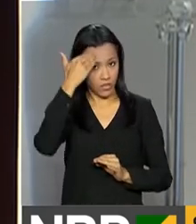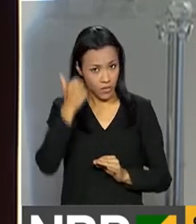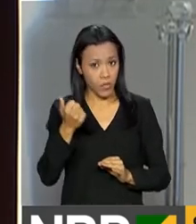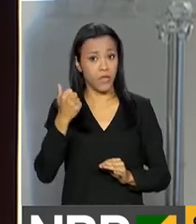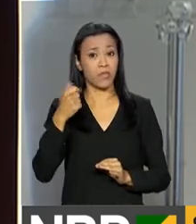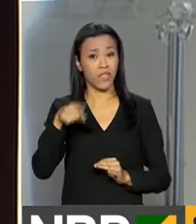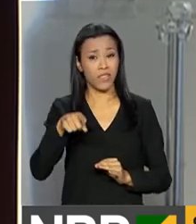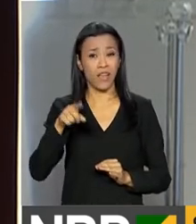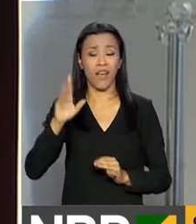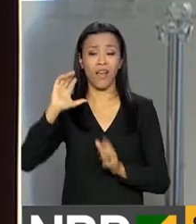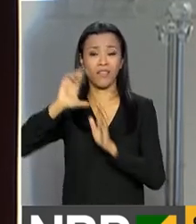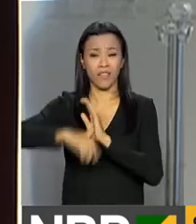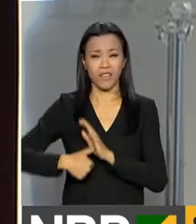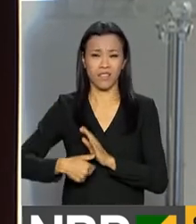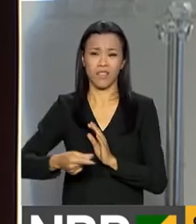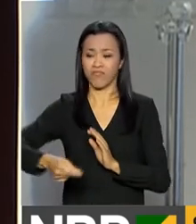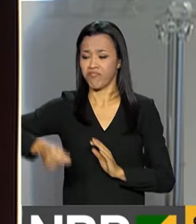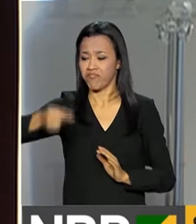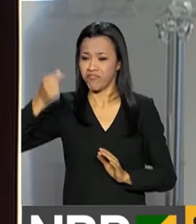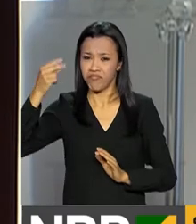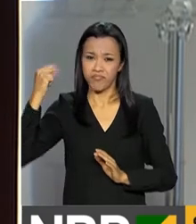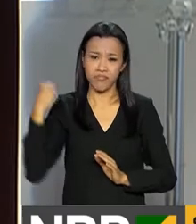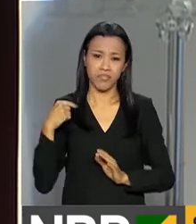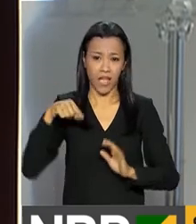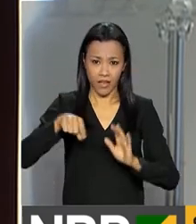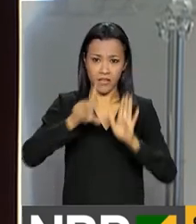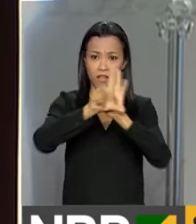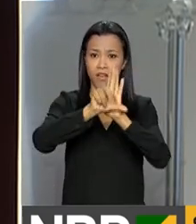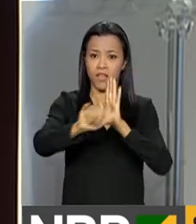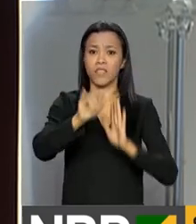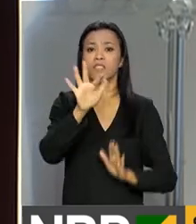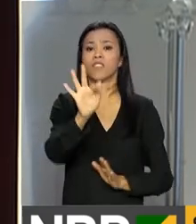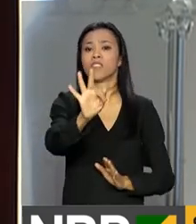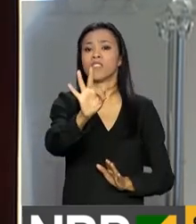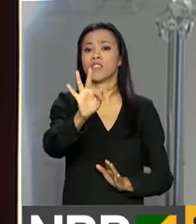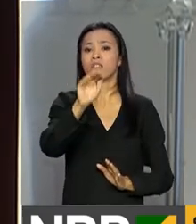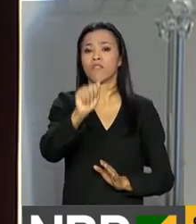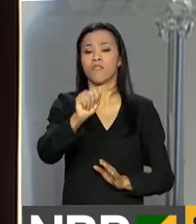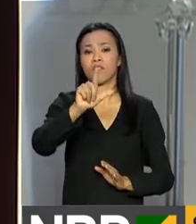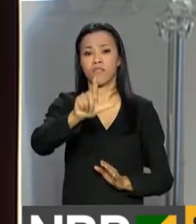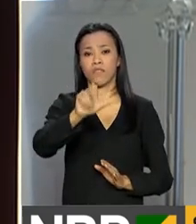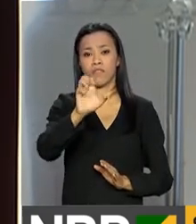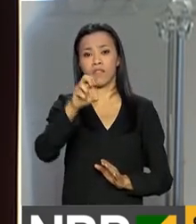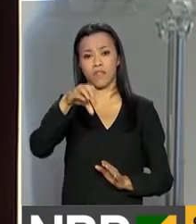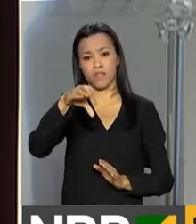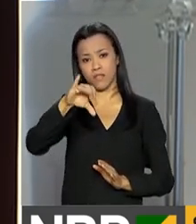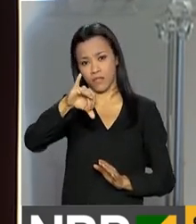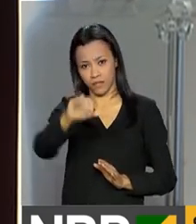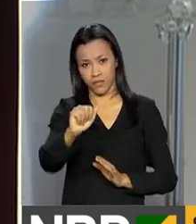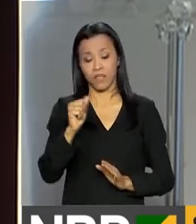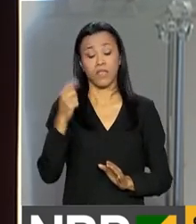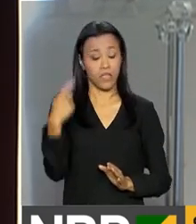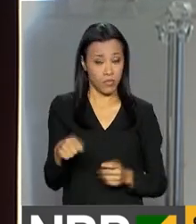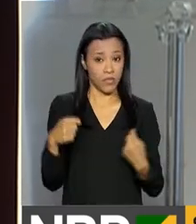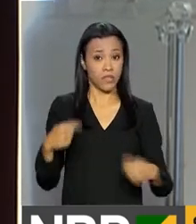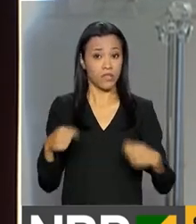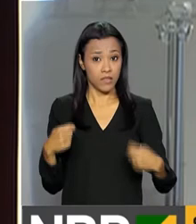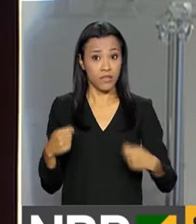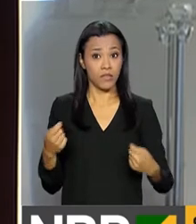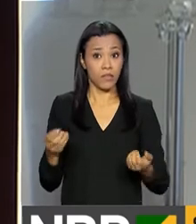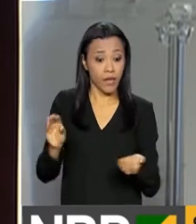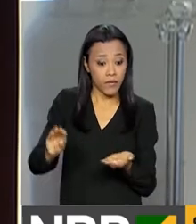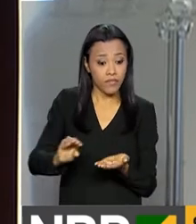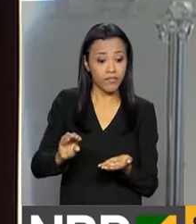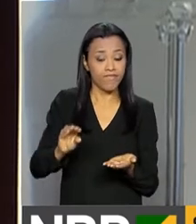está muito aquém daquilo que principalmente os investidores precisam, né, para investir